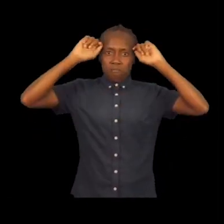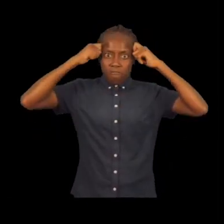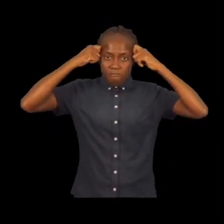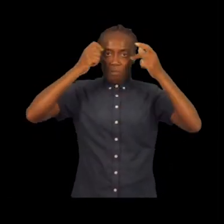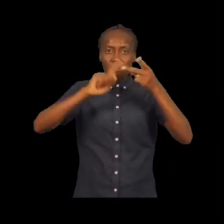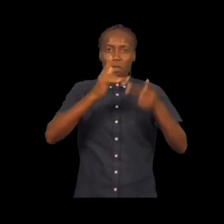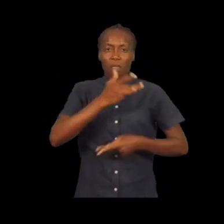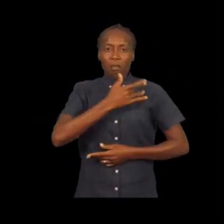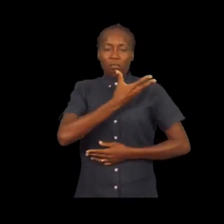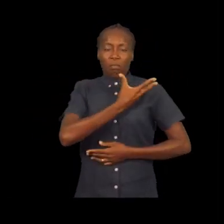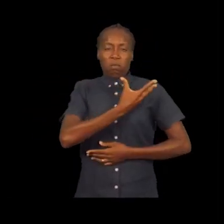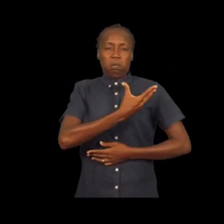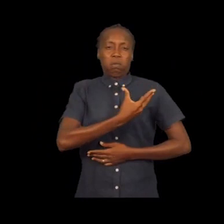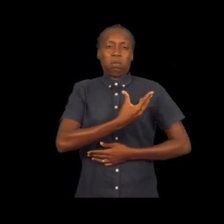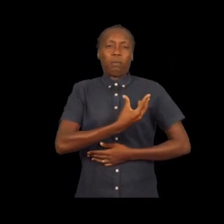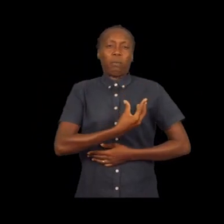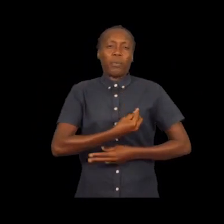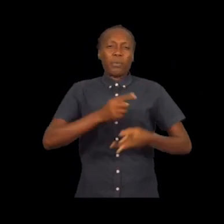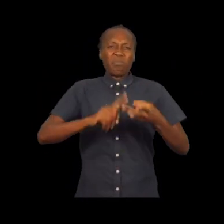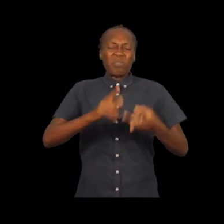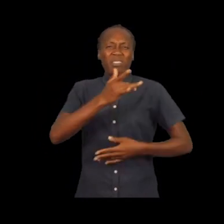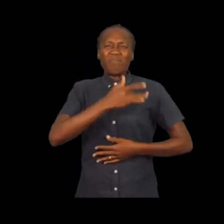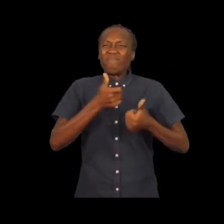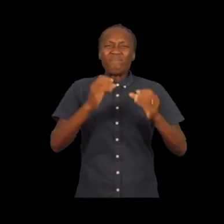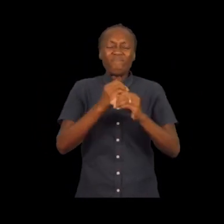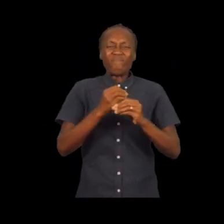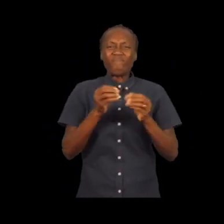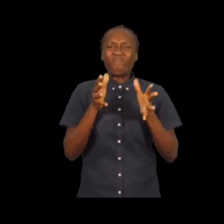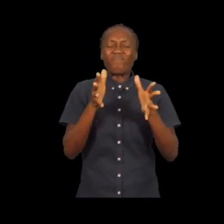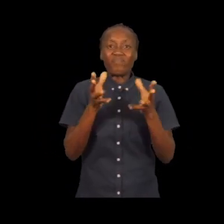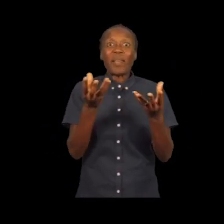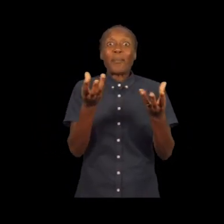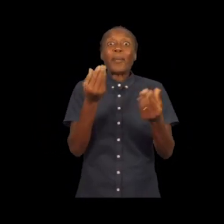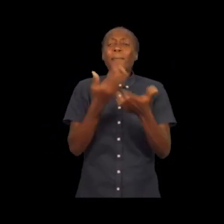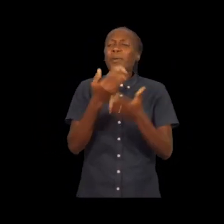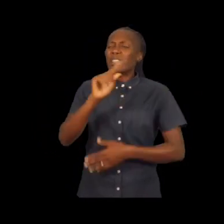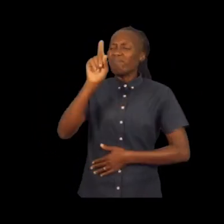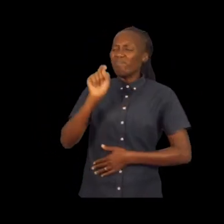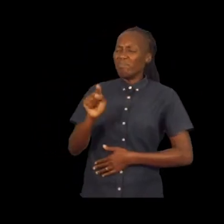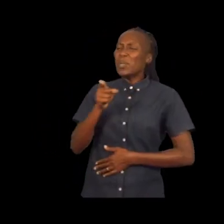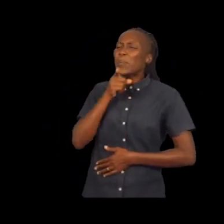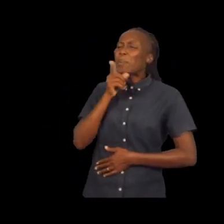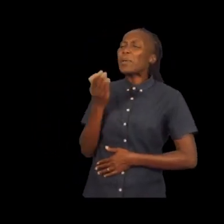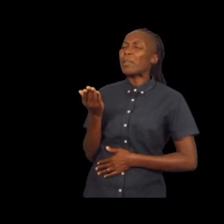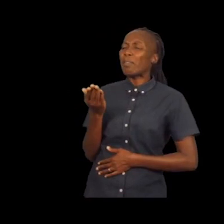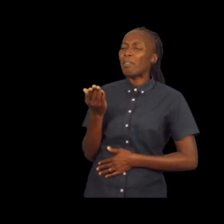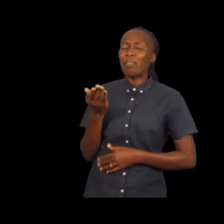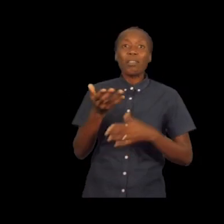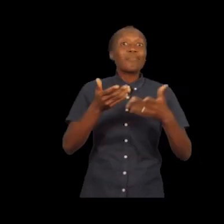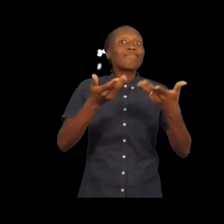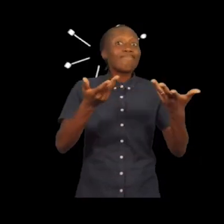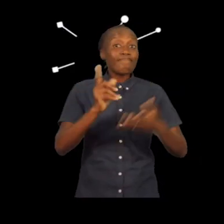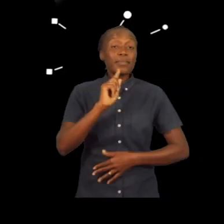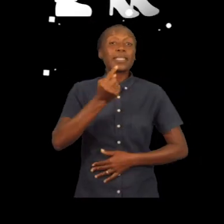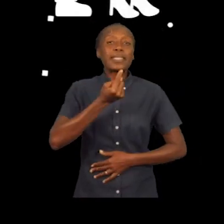inferioridade e medo por quê perguntou o pai e a resposta foi que ela é